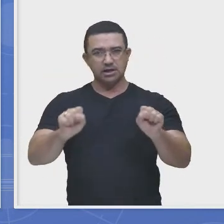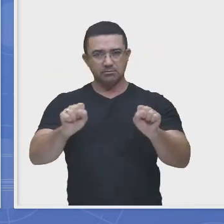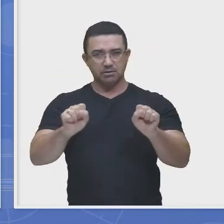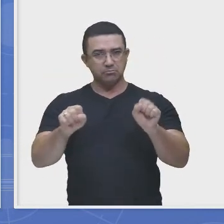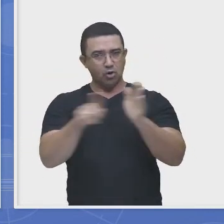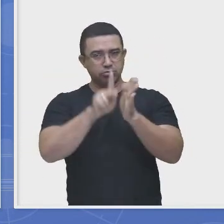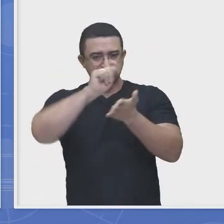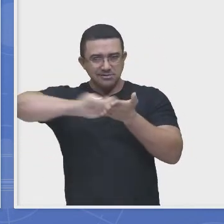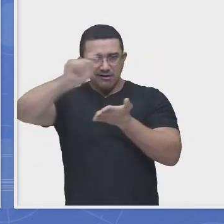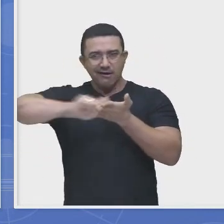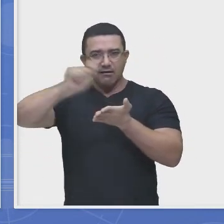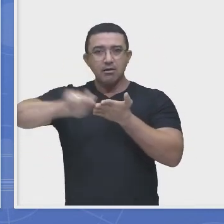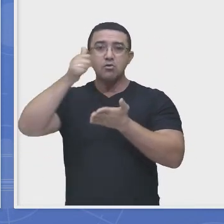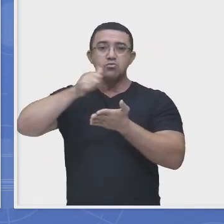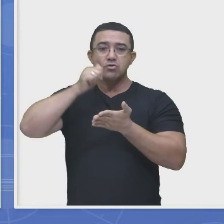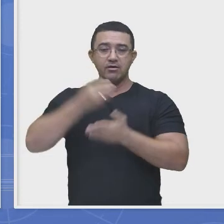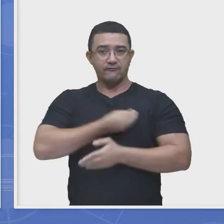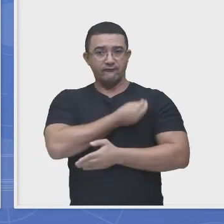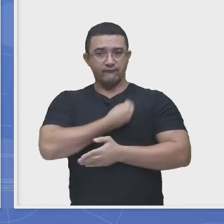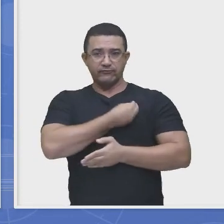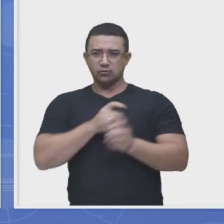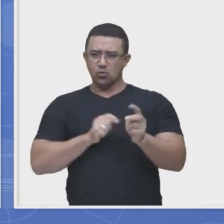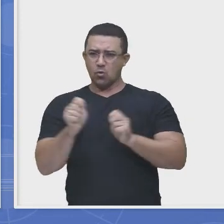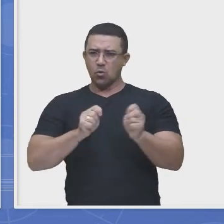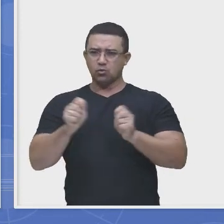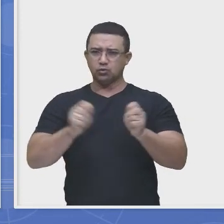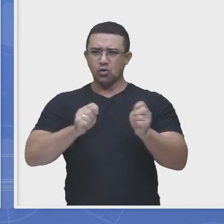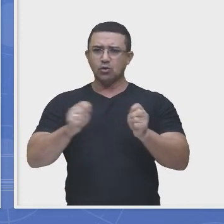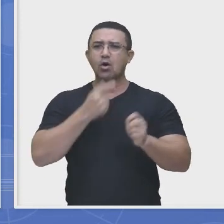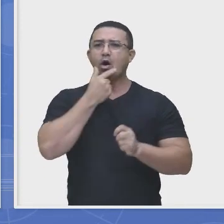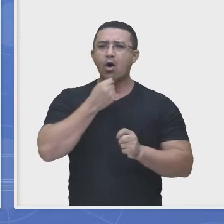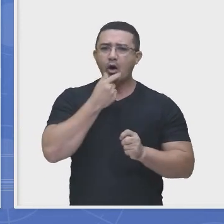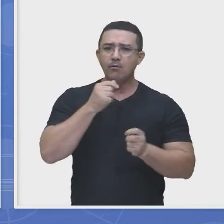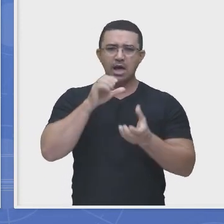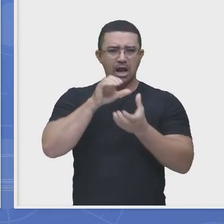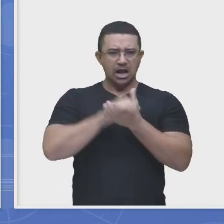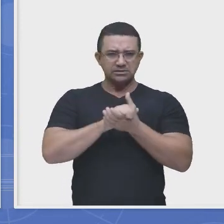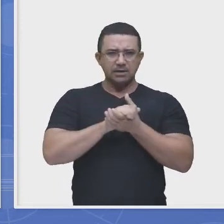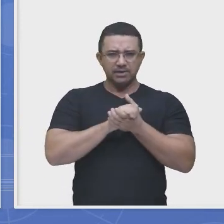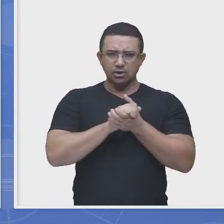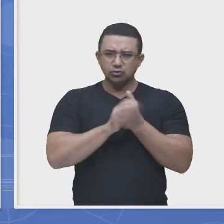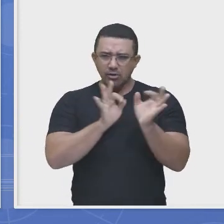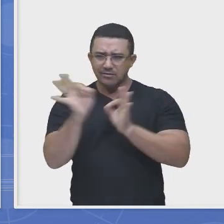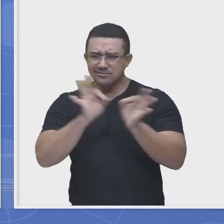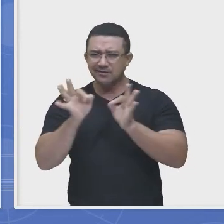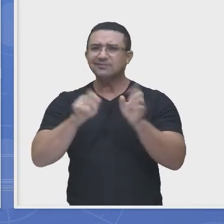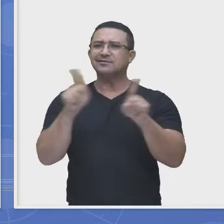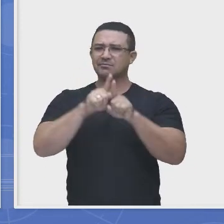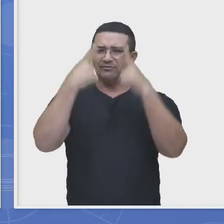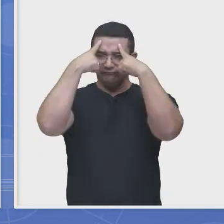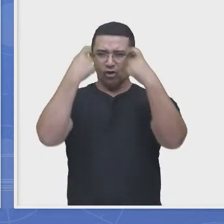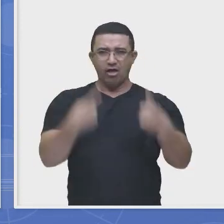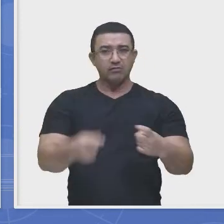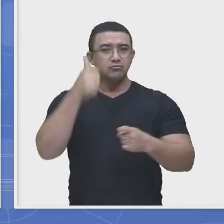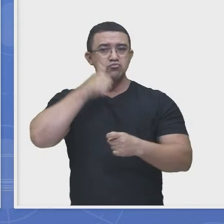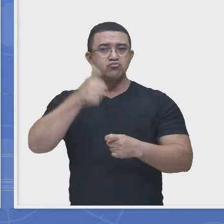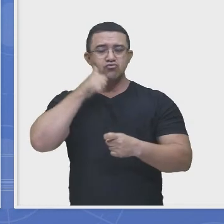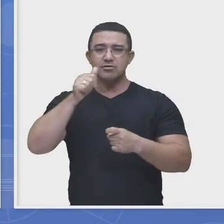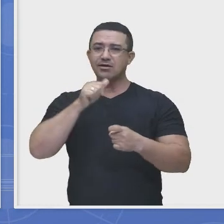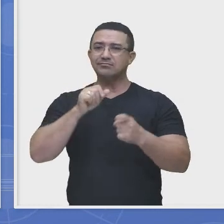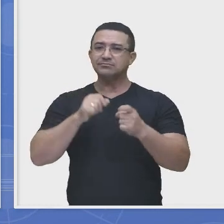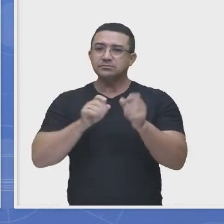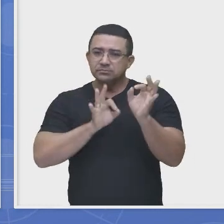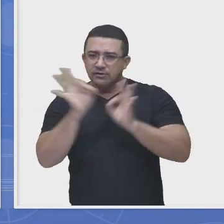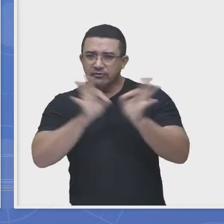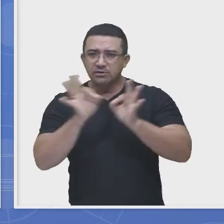escrita. Vivendo sob o controle dos homens, em casamentos arranjados e violentos, elas criaram o Noshun,